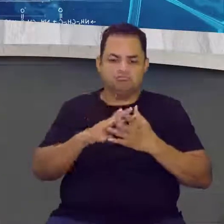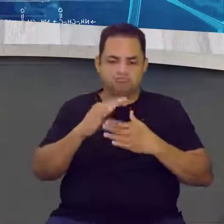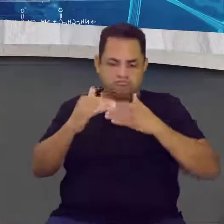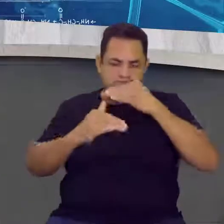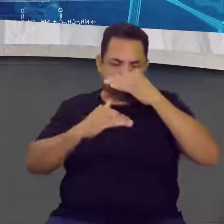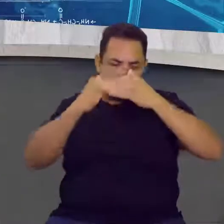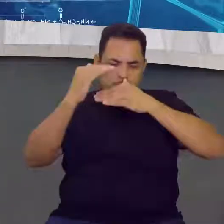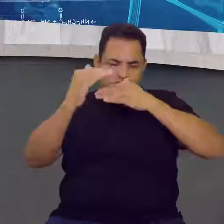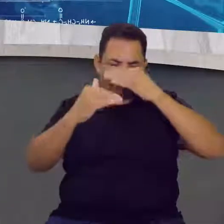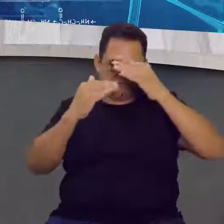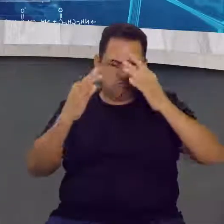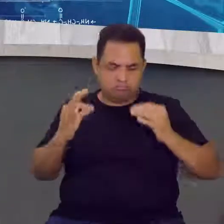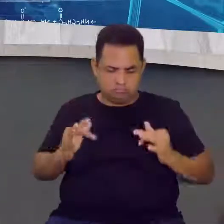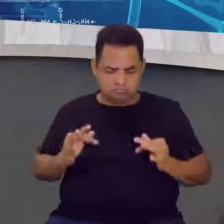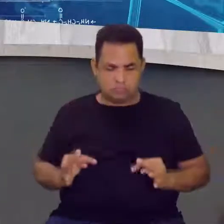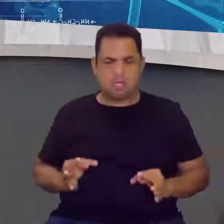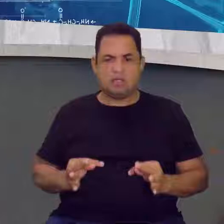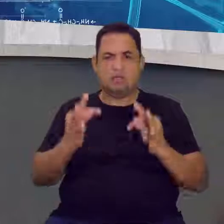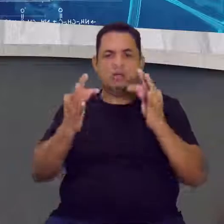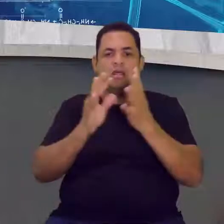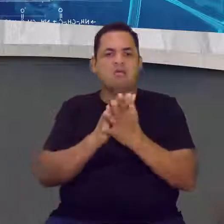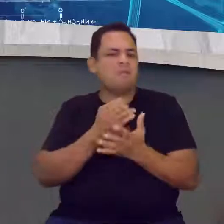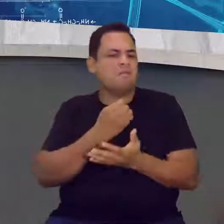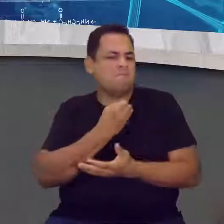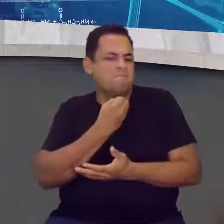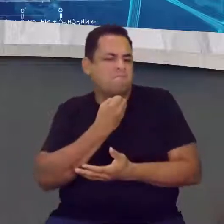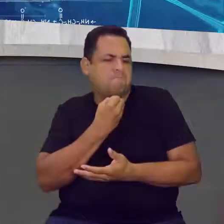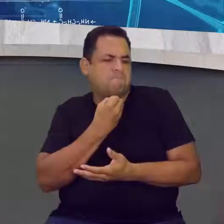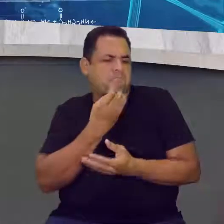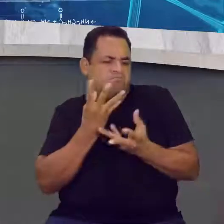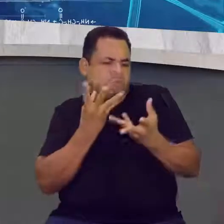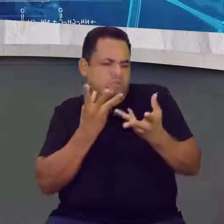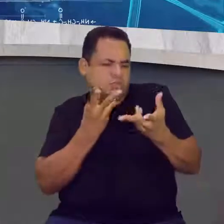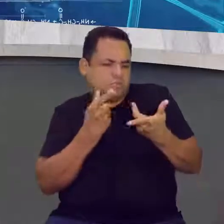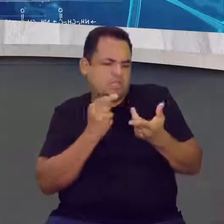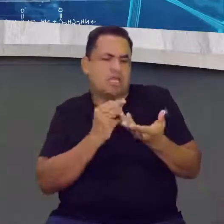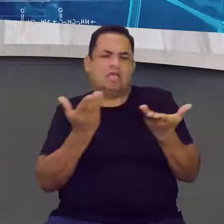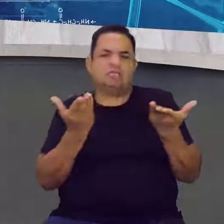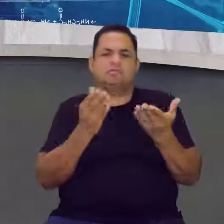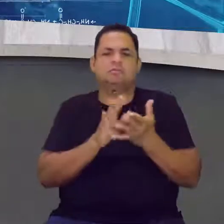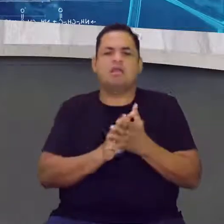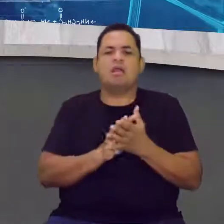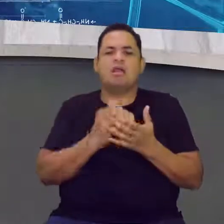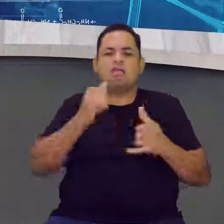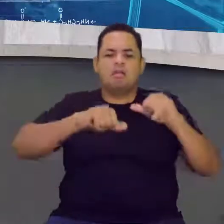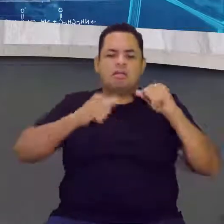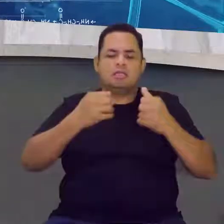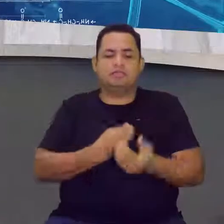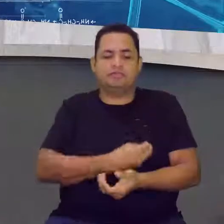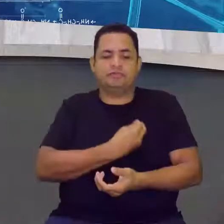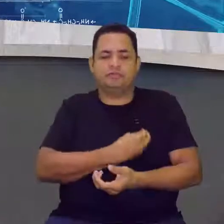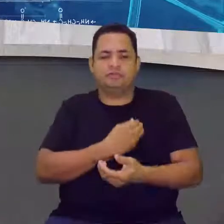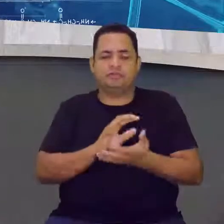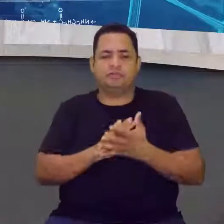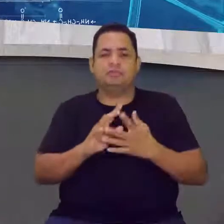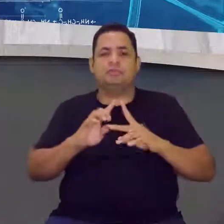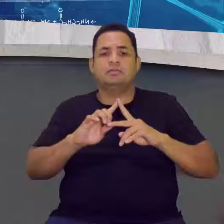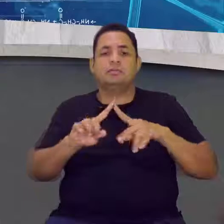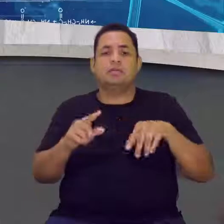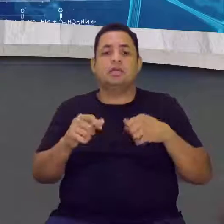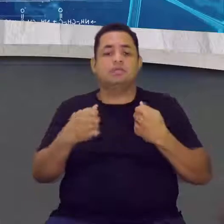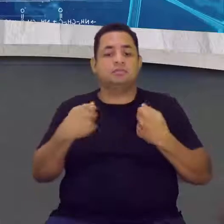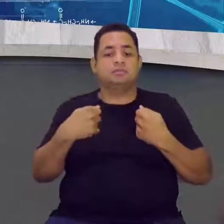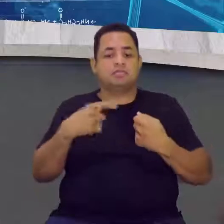é ótimo para a qualidade de vida, digamos assim, para uma vida mais rápida, confortável. Só que nós temos também que ter